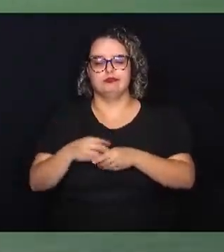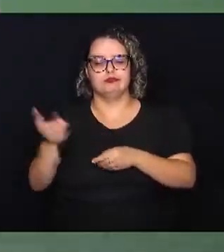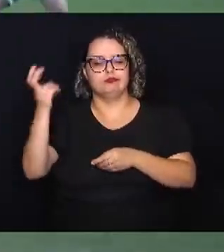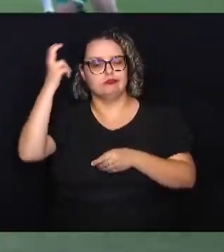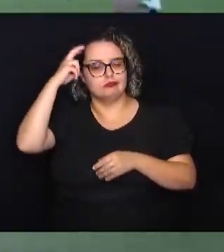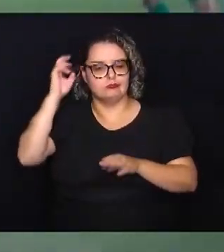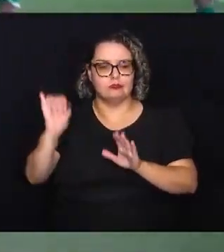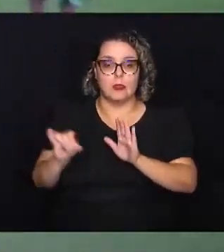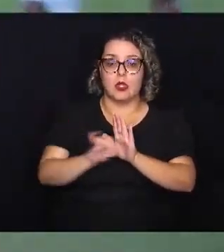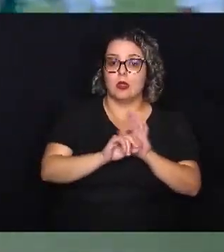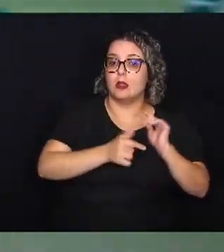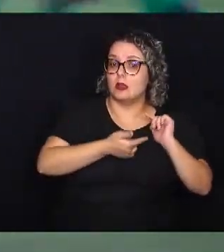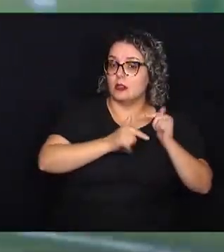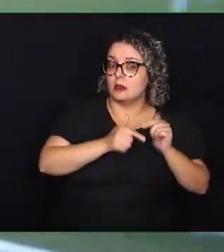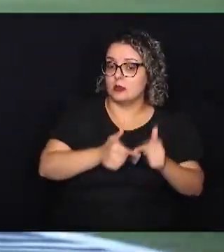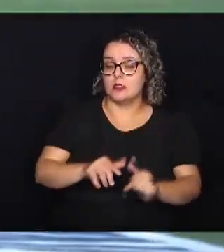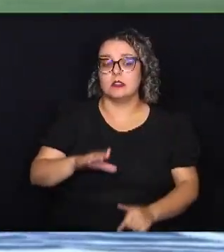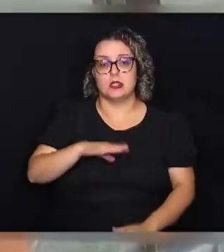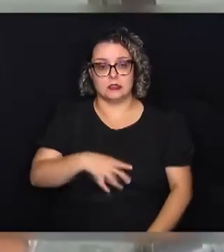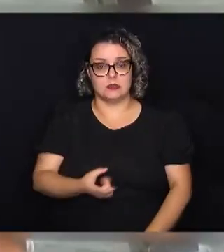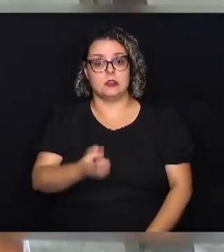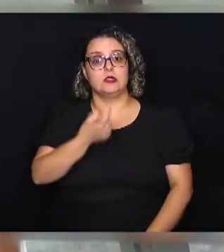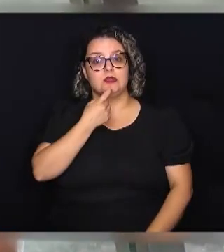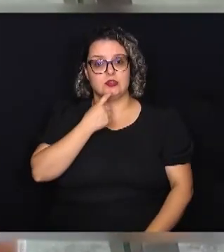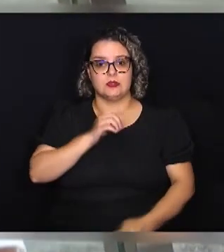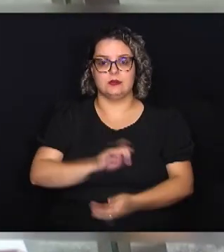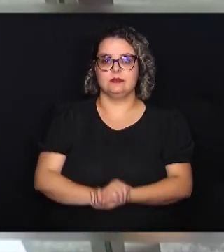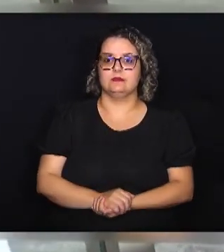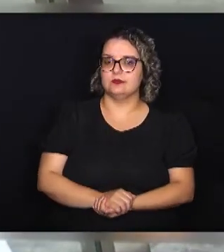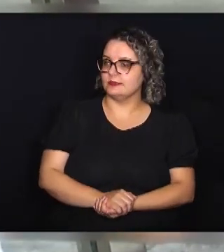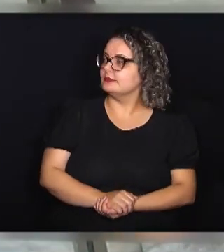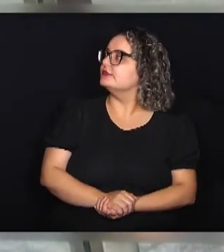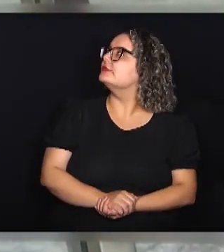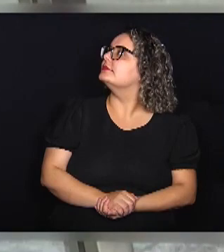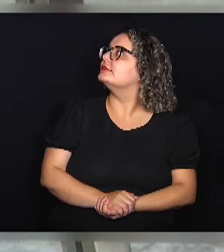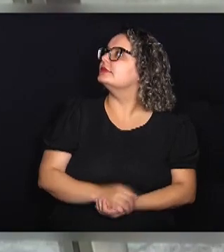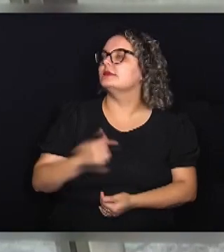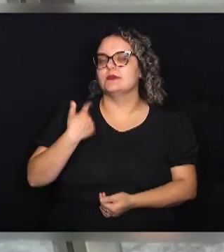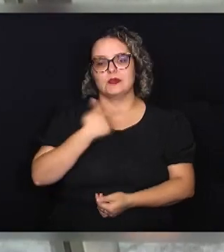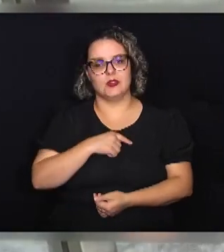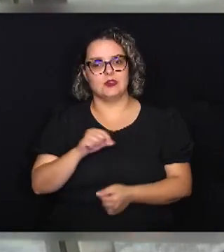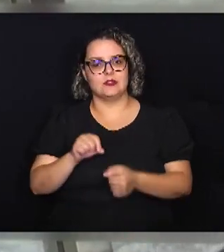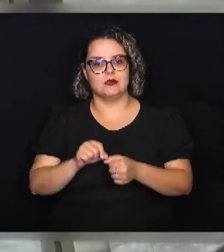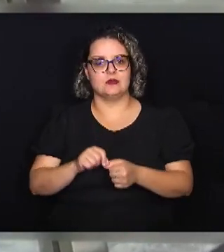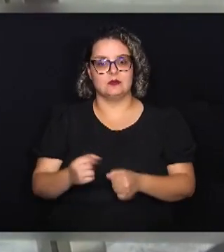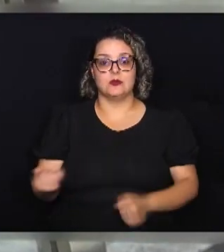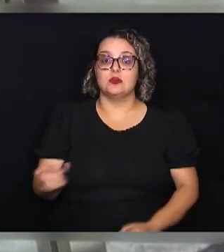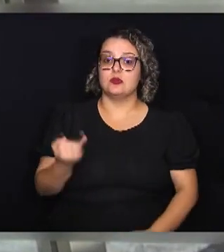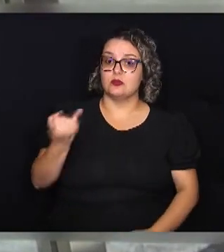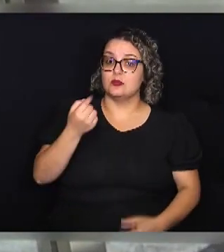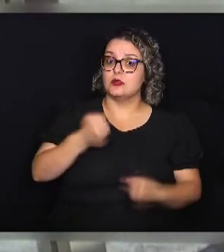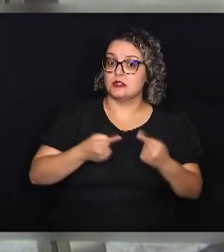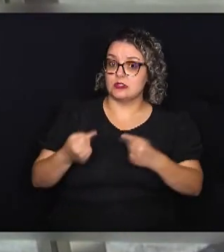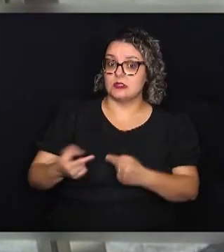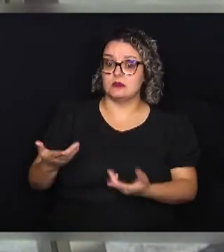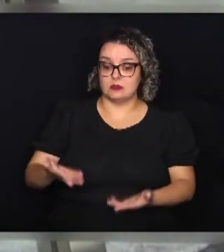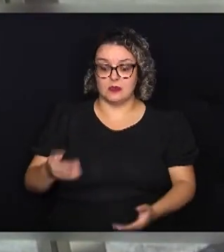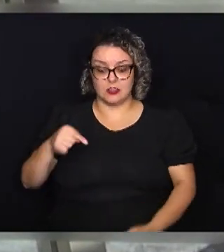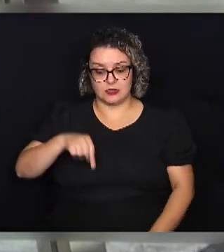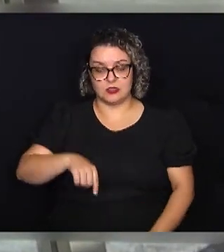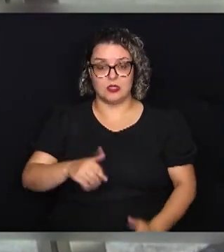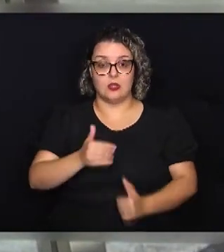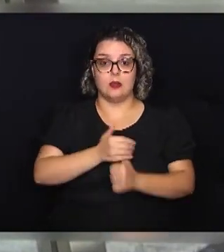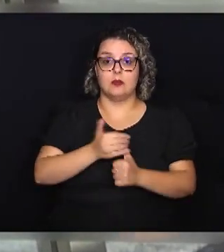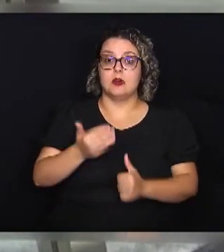identitário e tradicional da cidade de Campinas. A gente fez um importante debate aqui, porque o nosso mandato fez um pedido